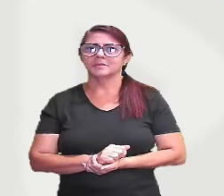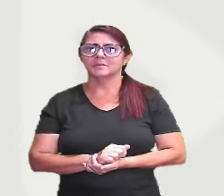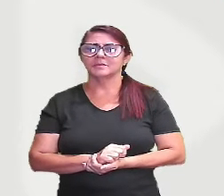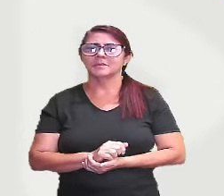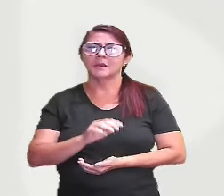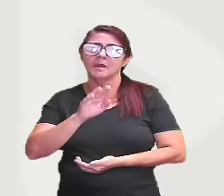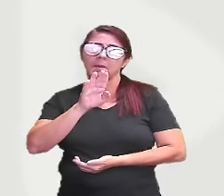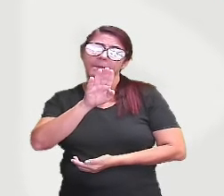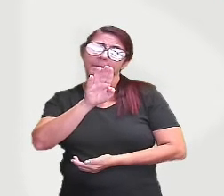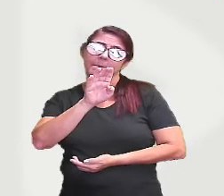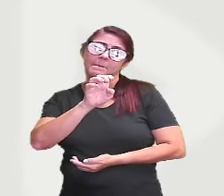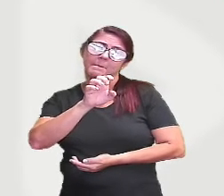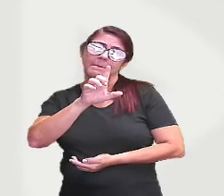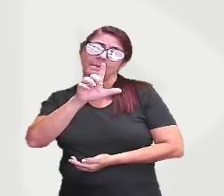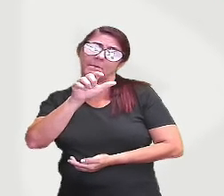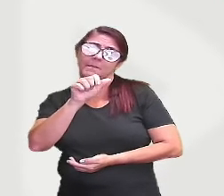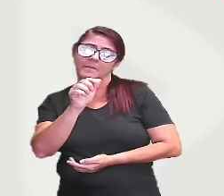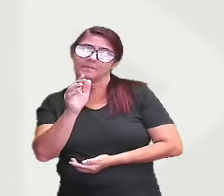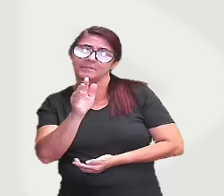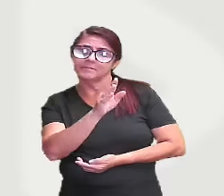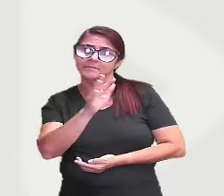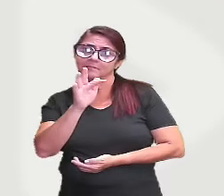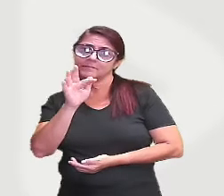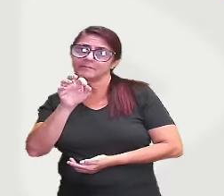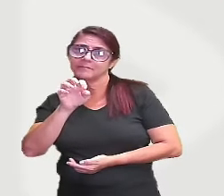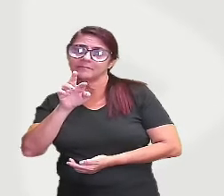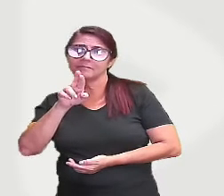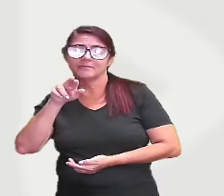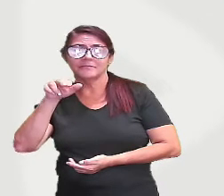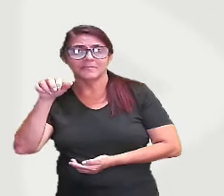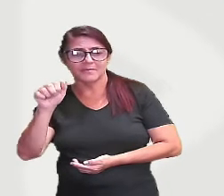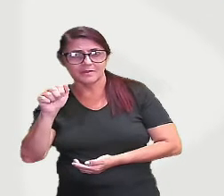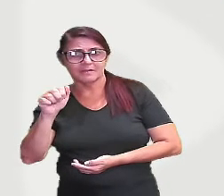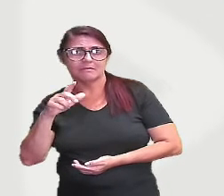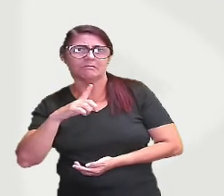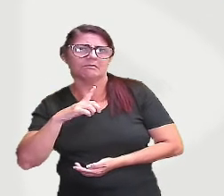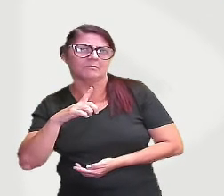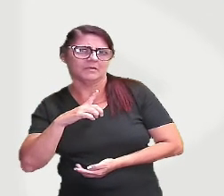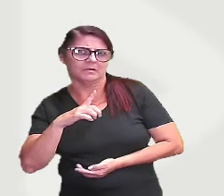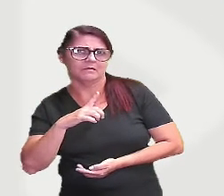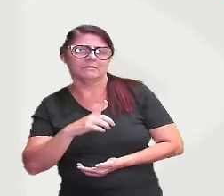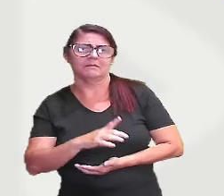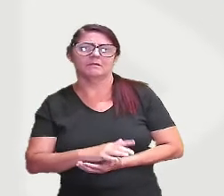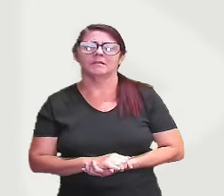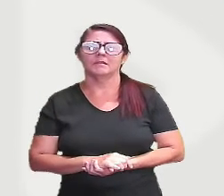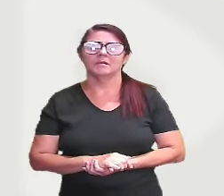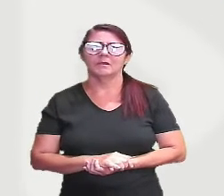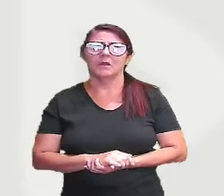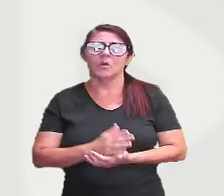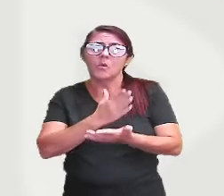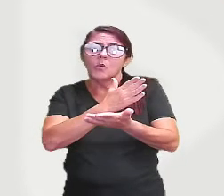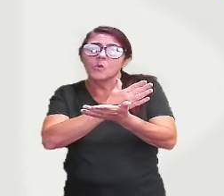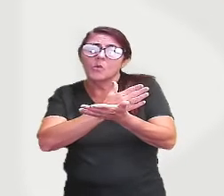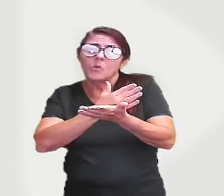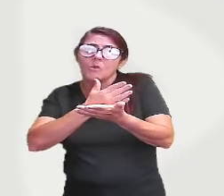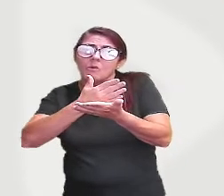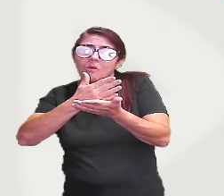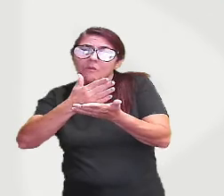é A Bela e a Fera. Nós temos aqui também a